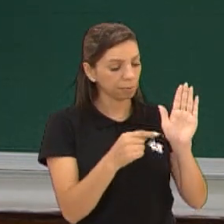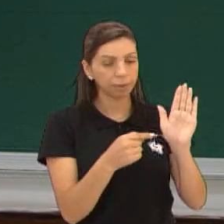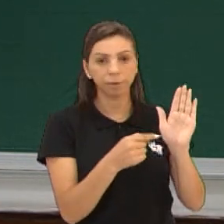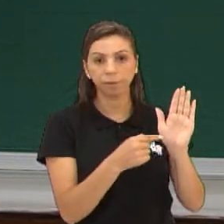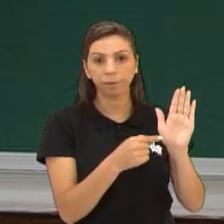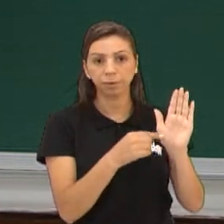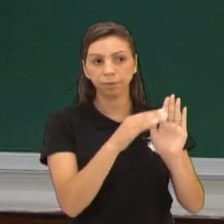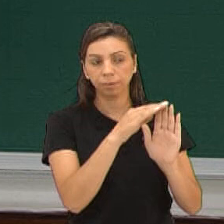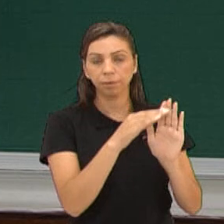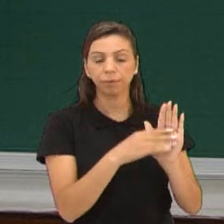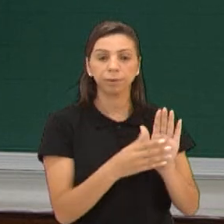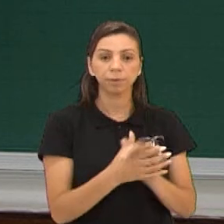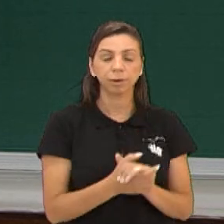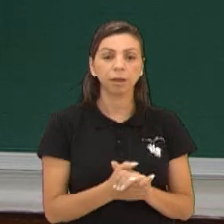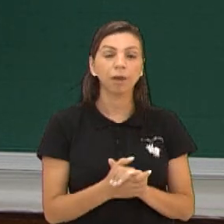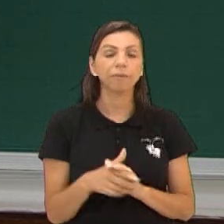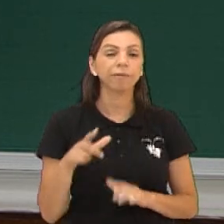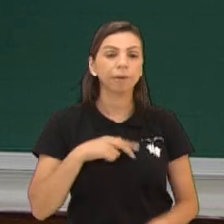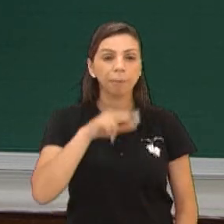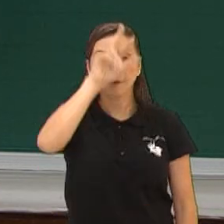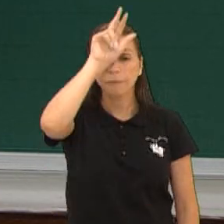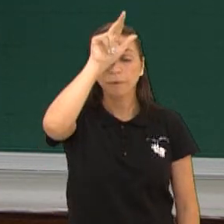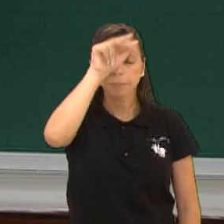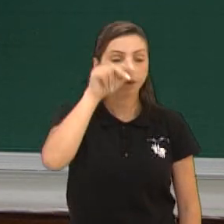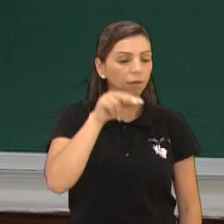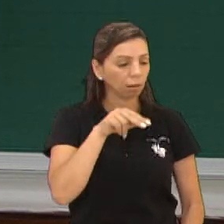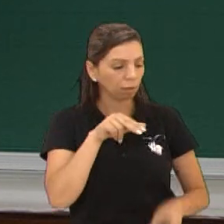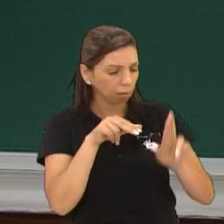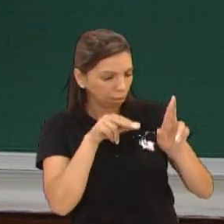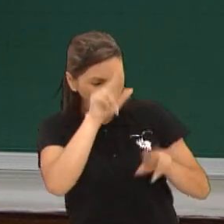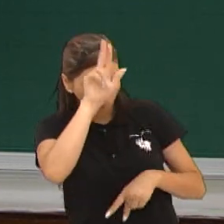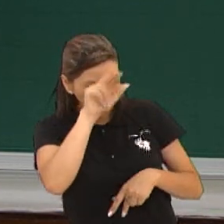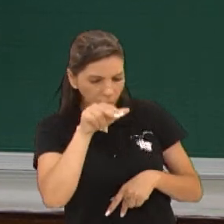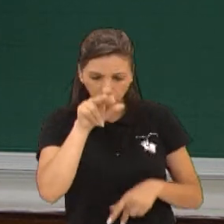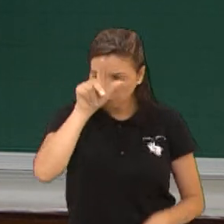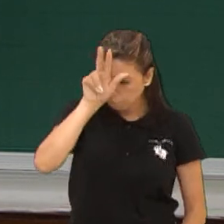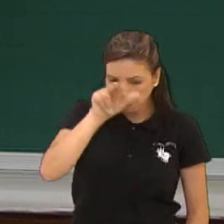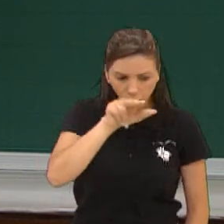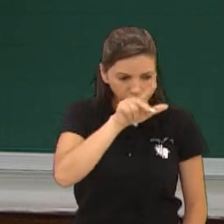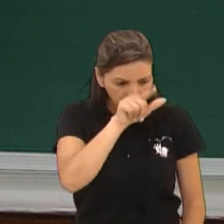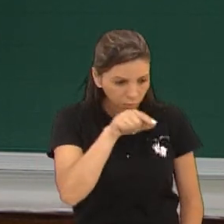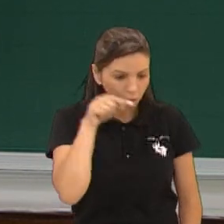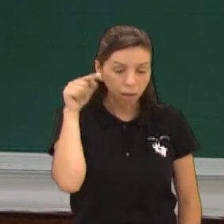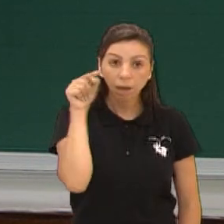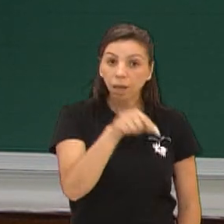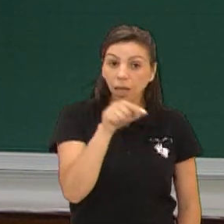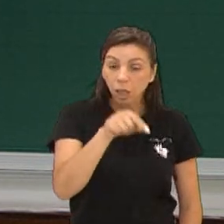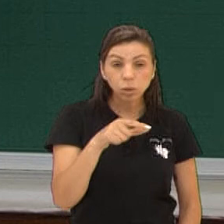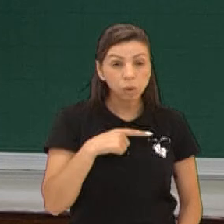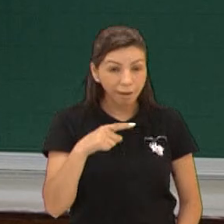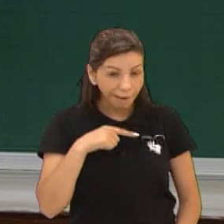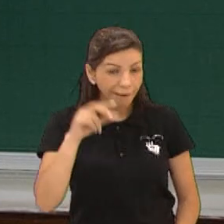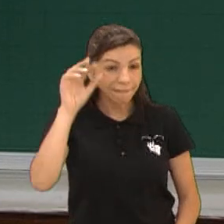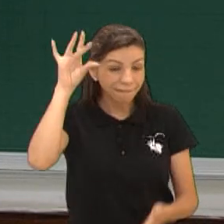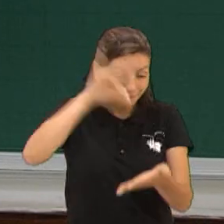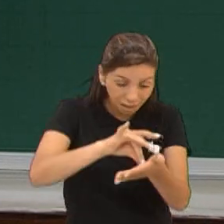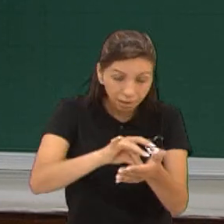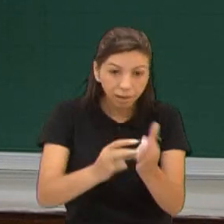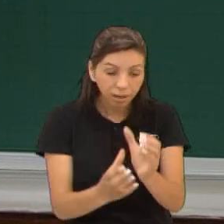quando eu constato assim eu vi uma formiga viu outra formiga outra formiga outra formiga digo isso é um formigueiro